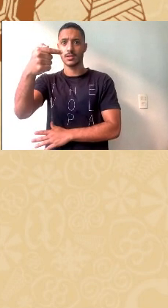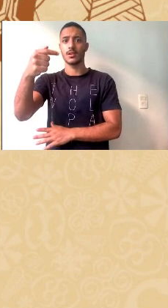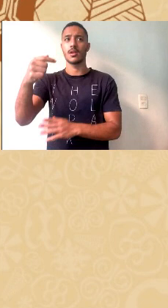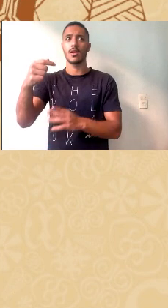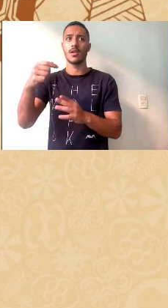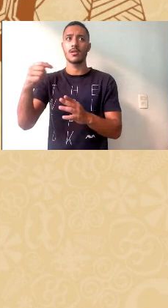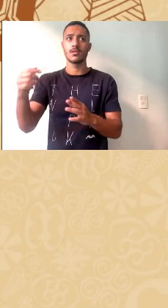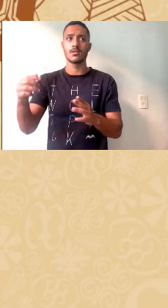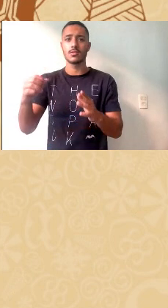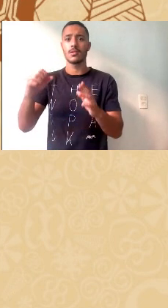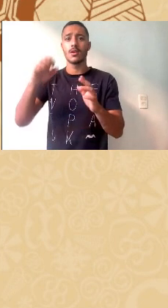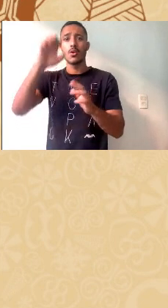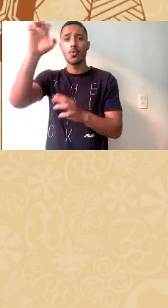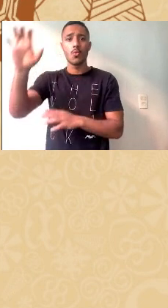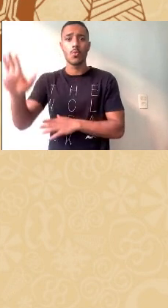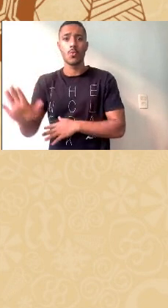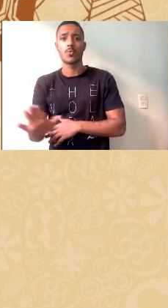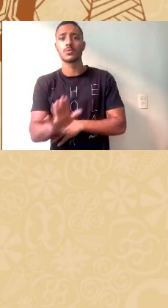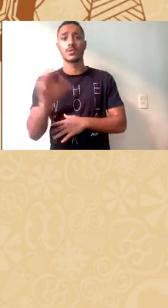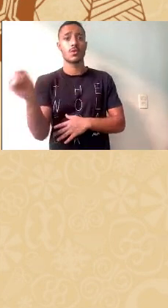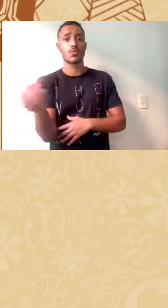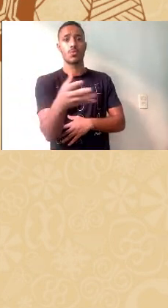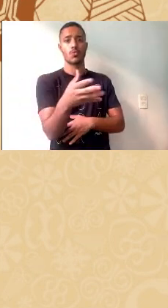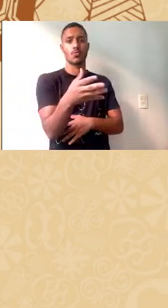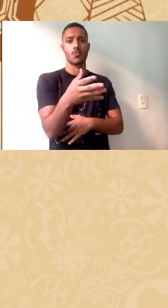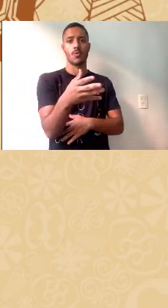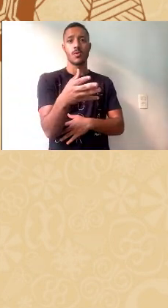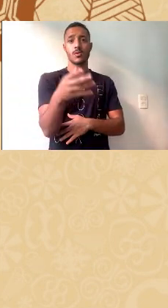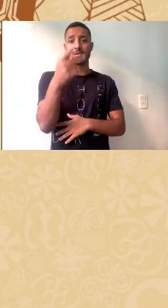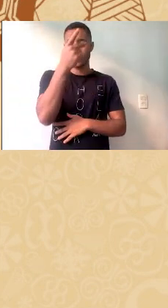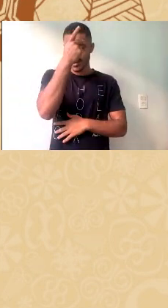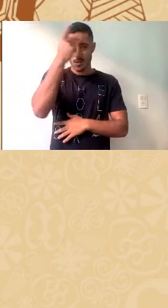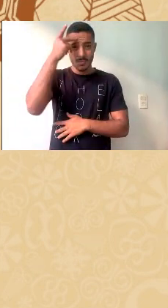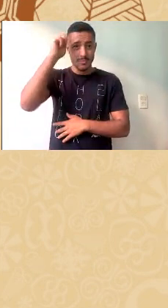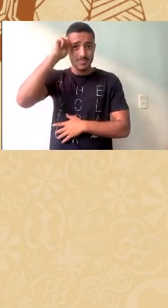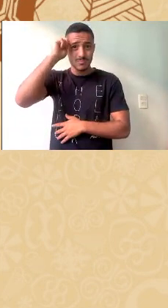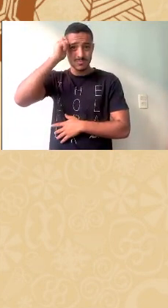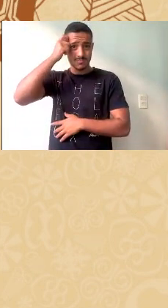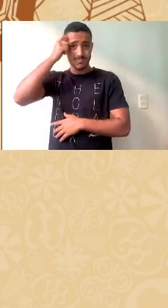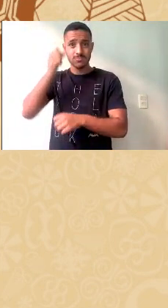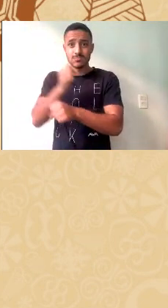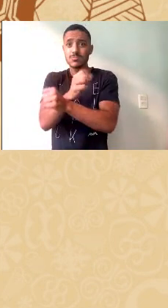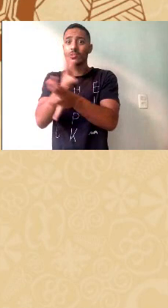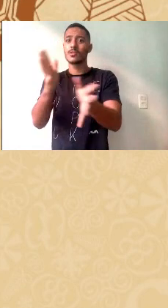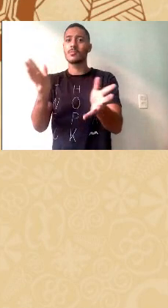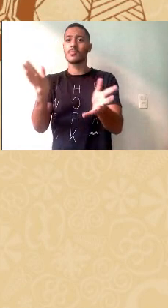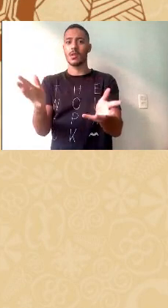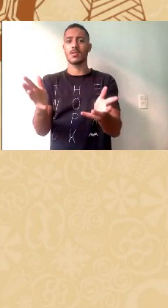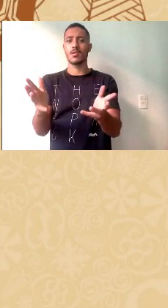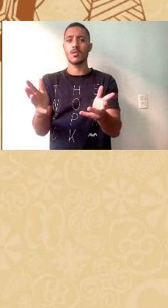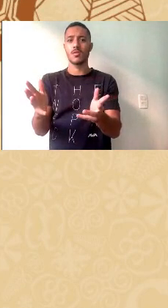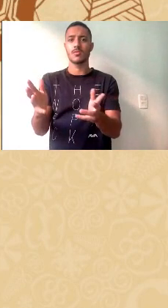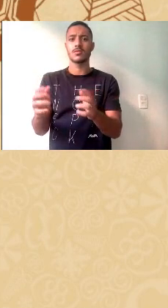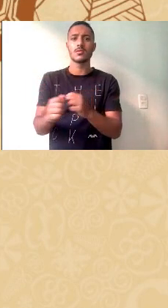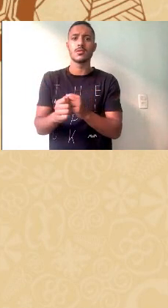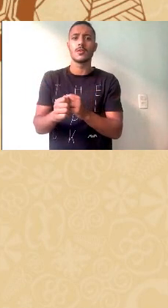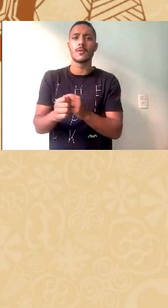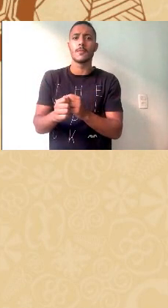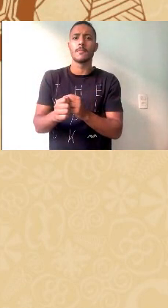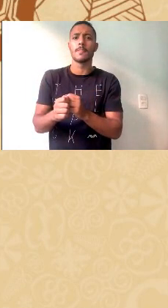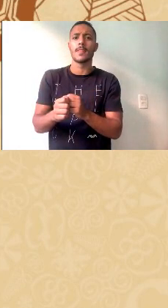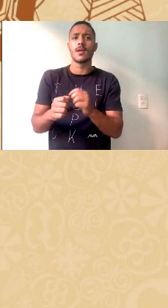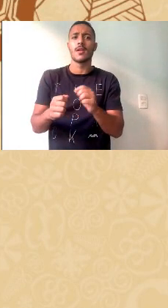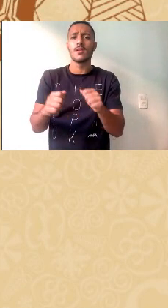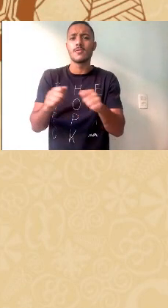que os e as libertos, né, ex-escravos, seus descendentes, eles instituíram movimentos de